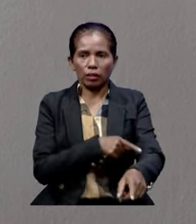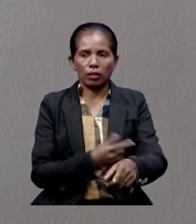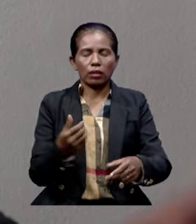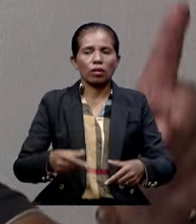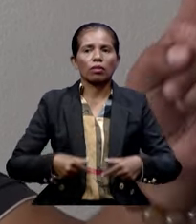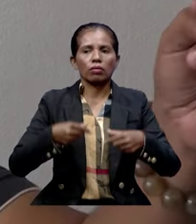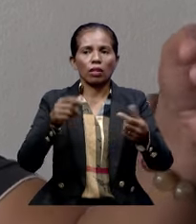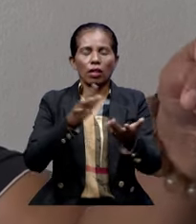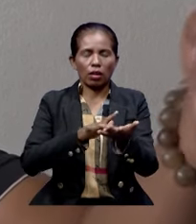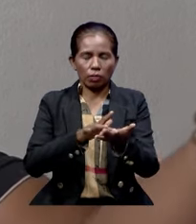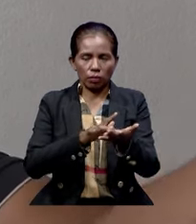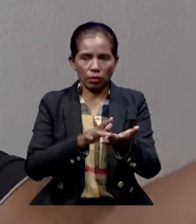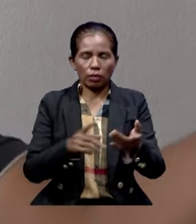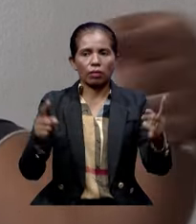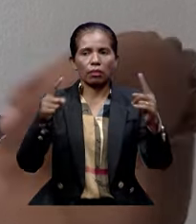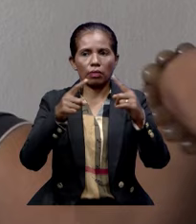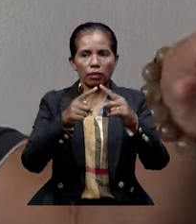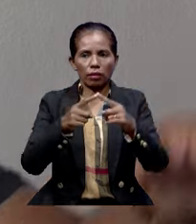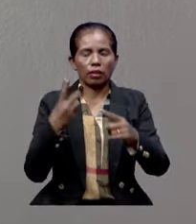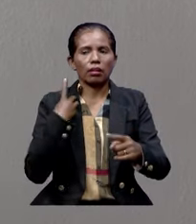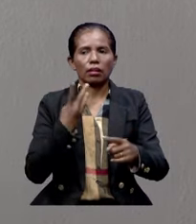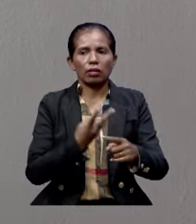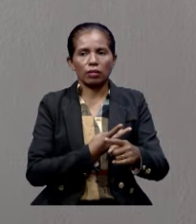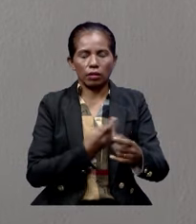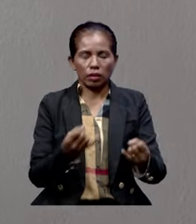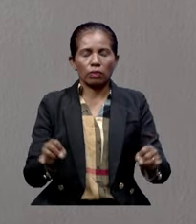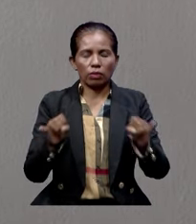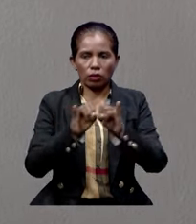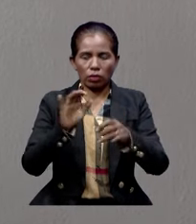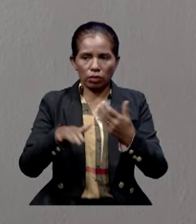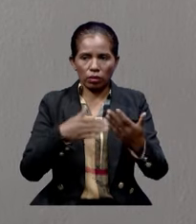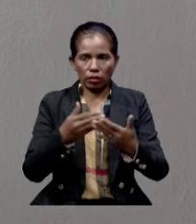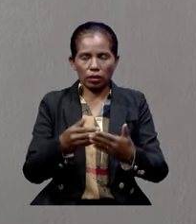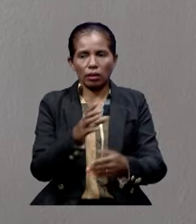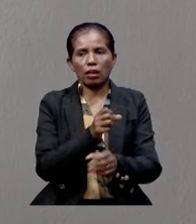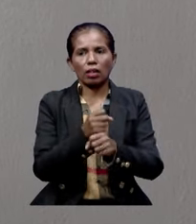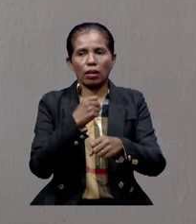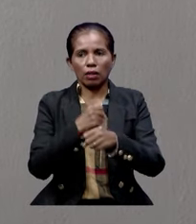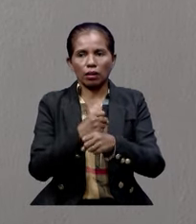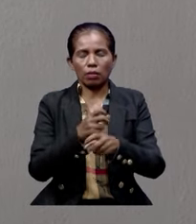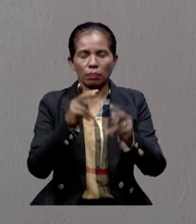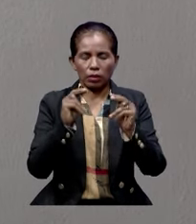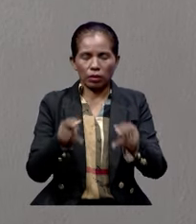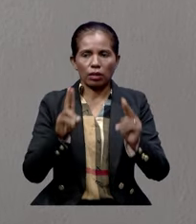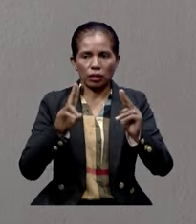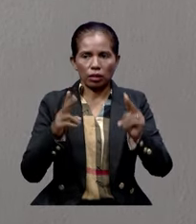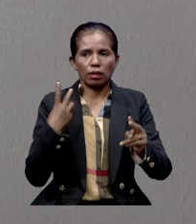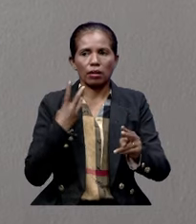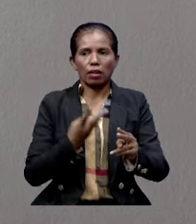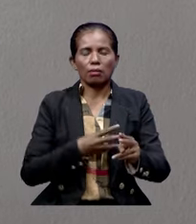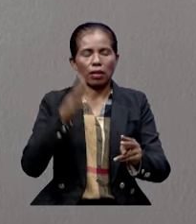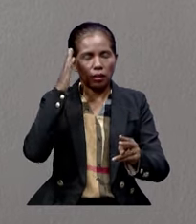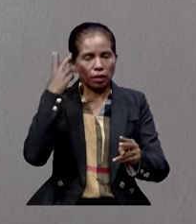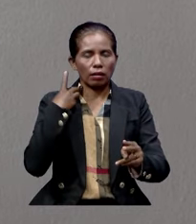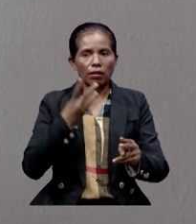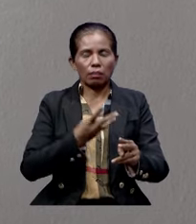fornesa i moro ba ya itanini ya sanser ne nebe fabric dia sene se o preciso urgente portanto ame te te ba mi